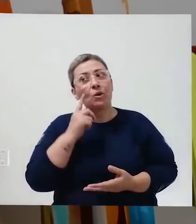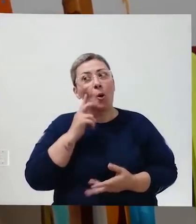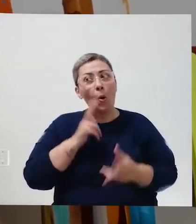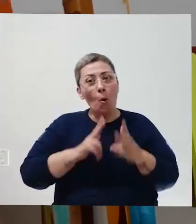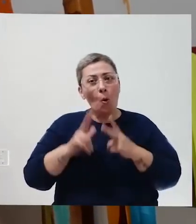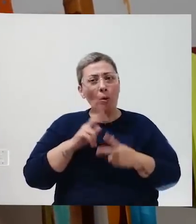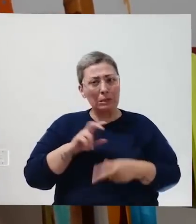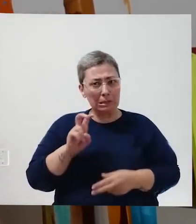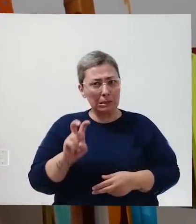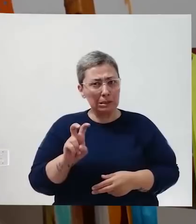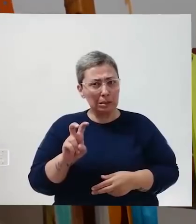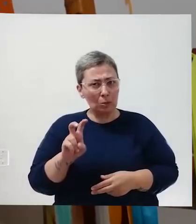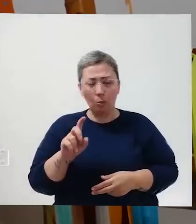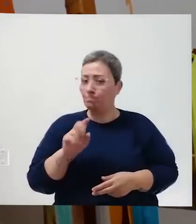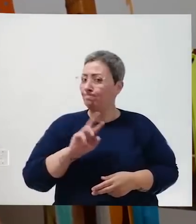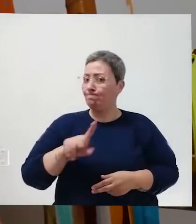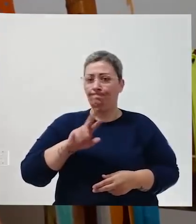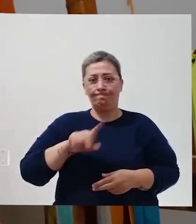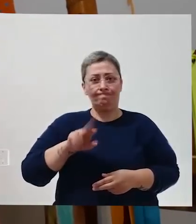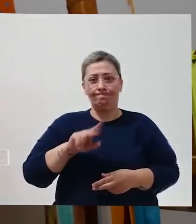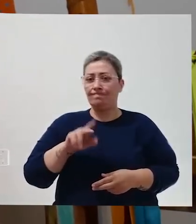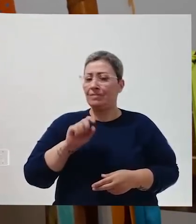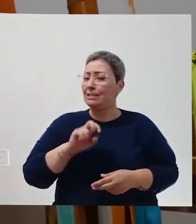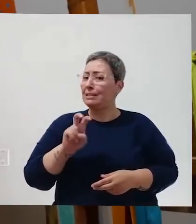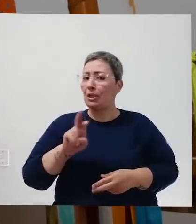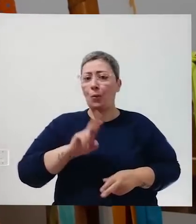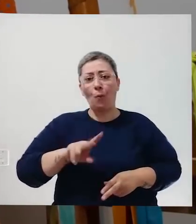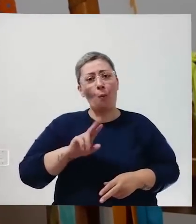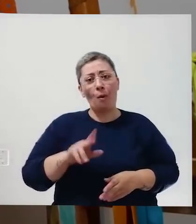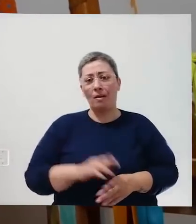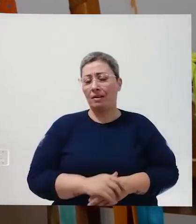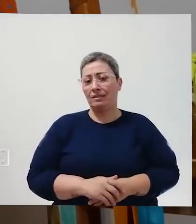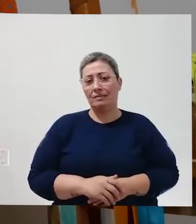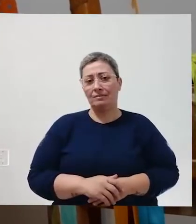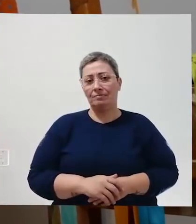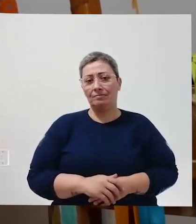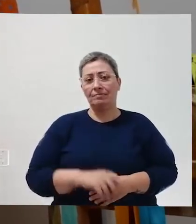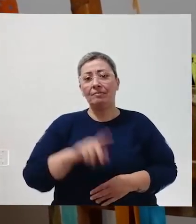Puxa vida, eu ouvi 5. Não, 5 não.